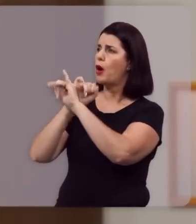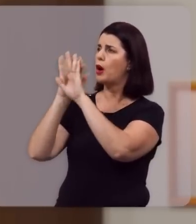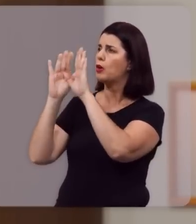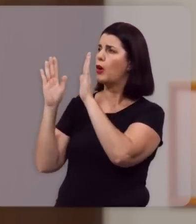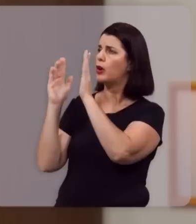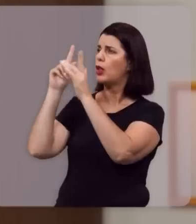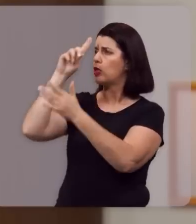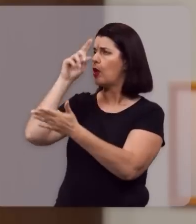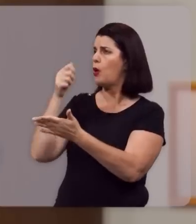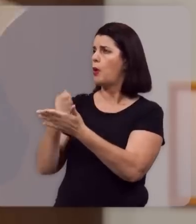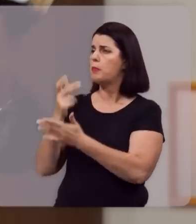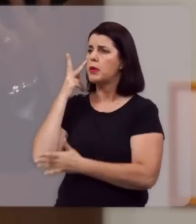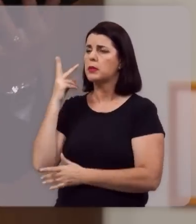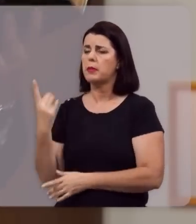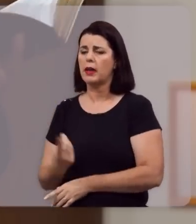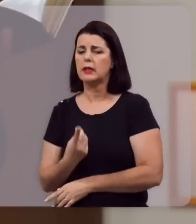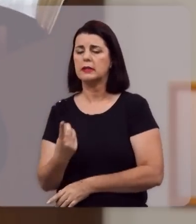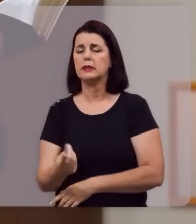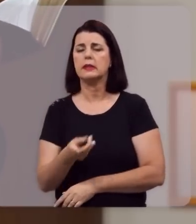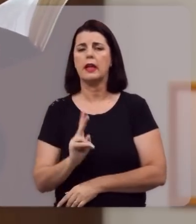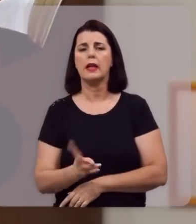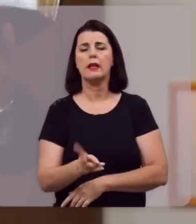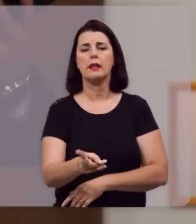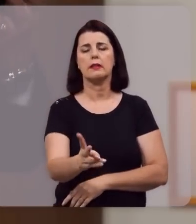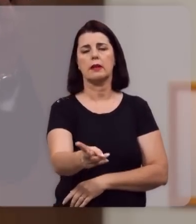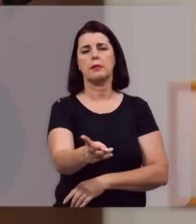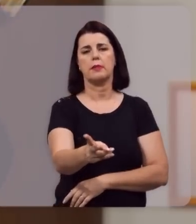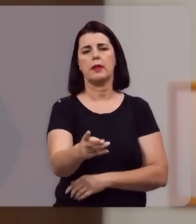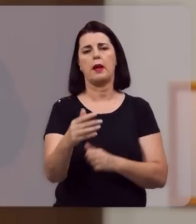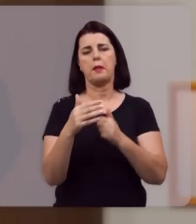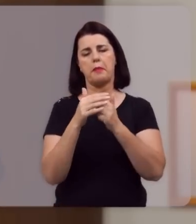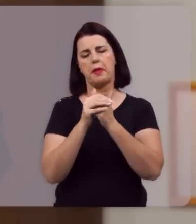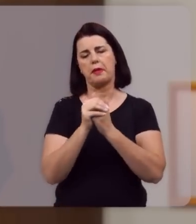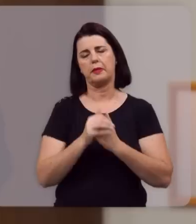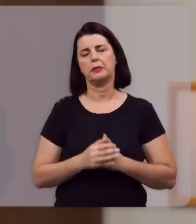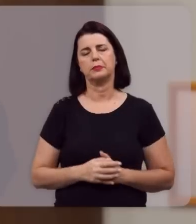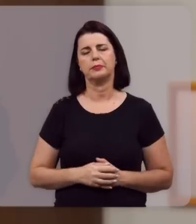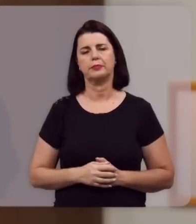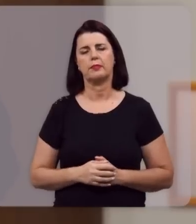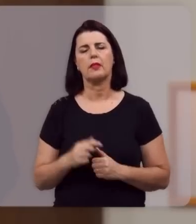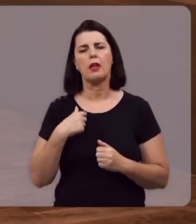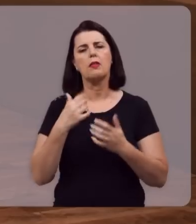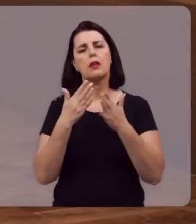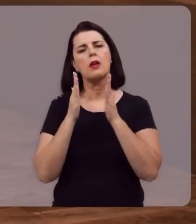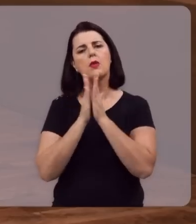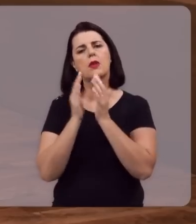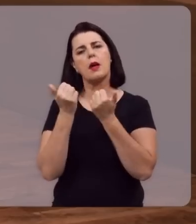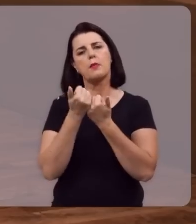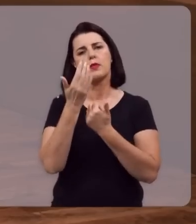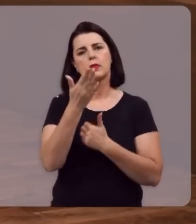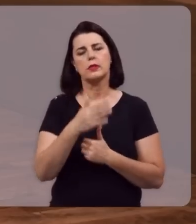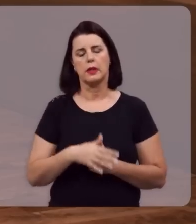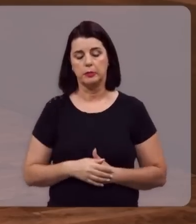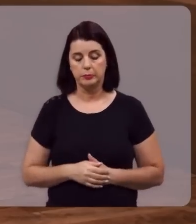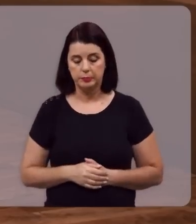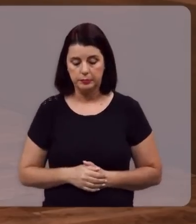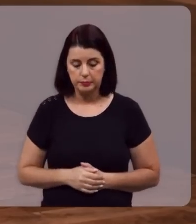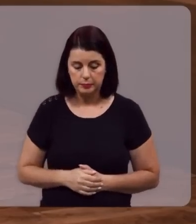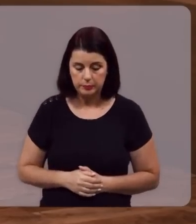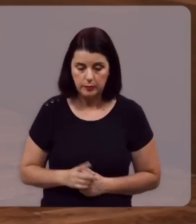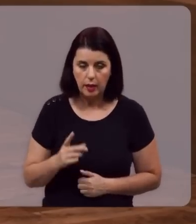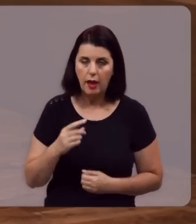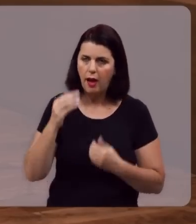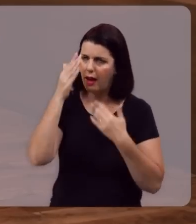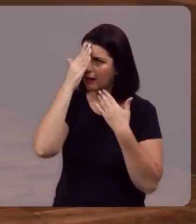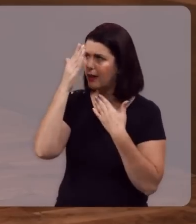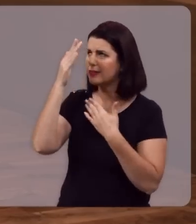a glória e o domínio pelos séculos dos séculos. Amém. Eu quero orar com você